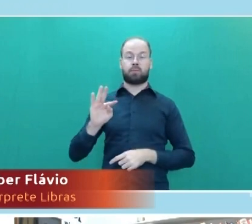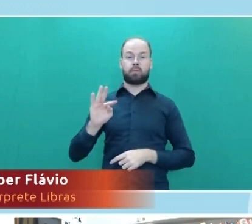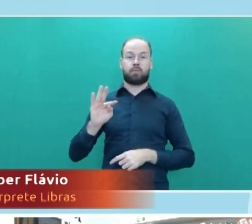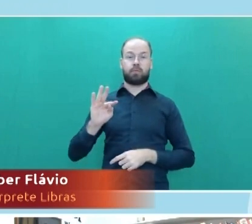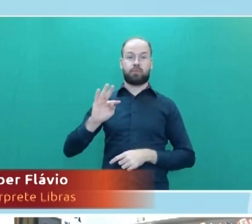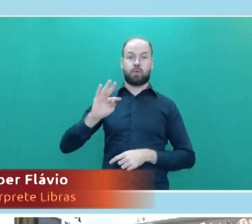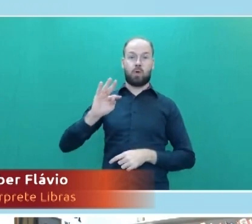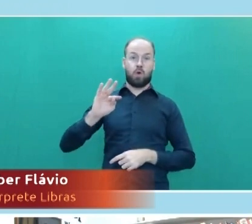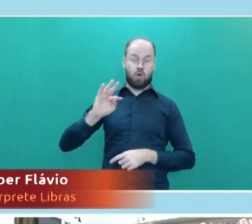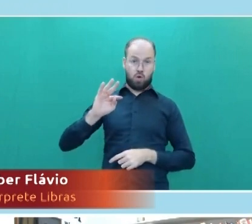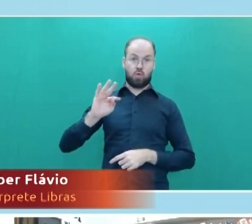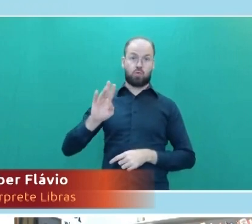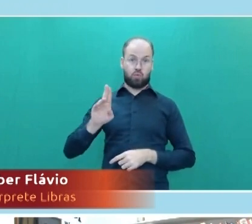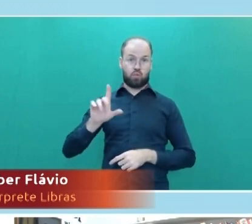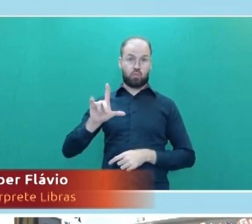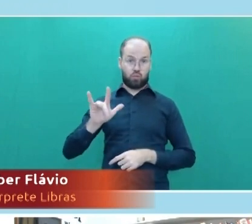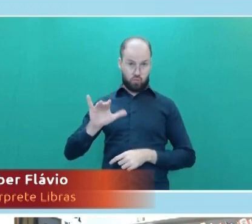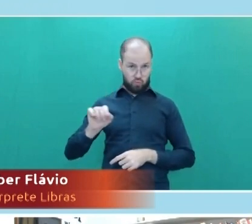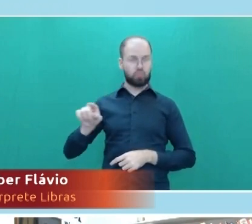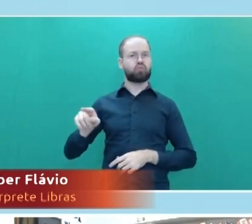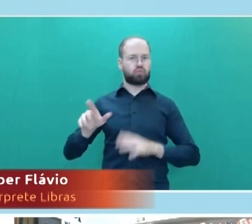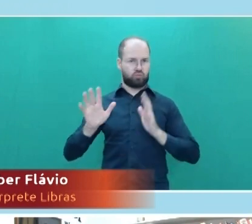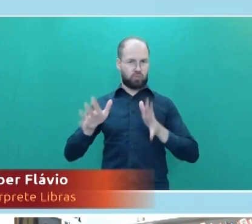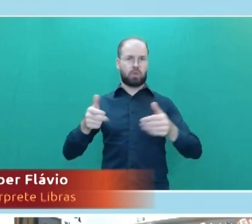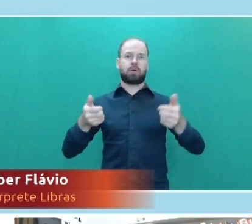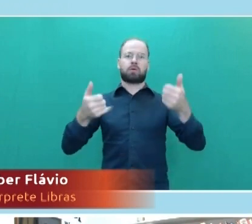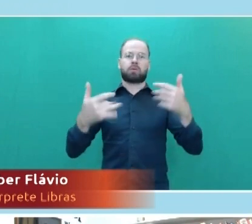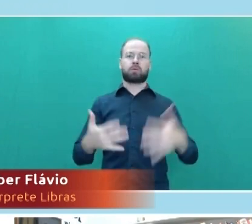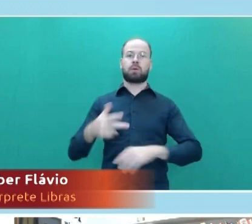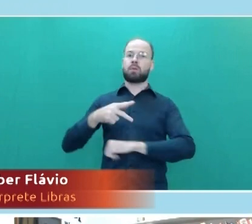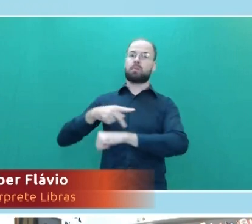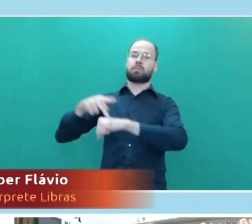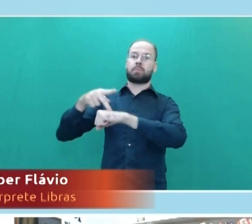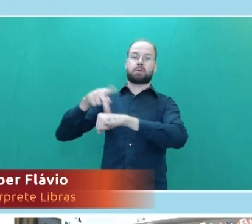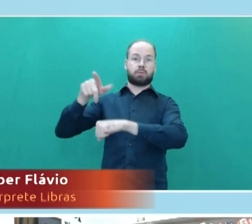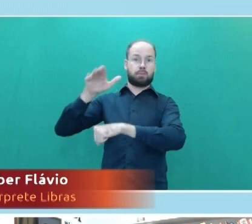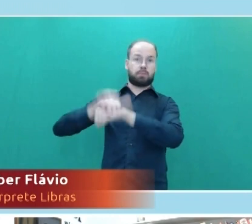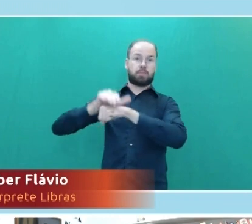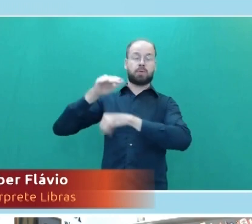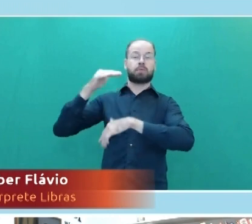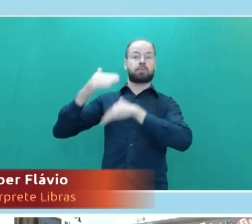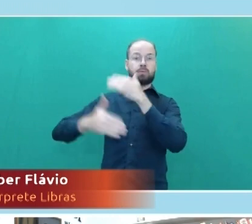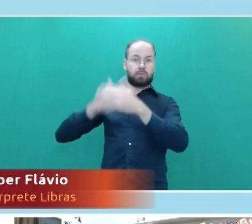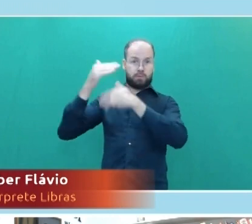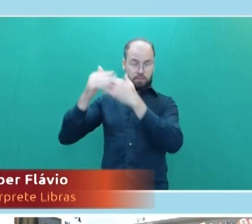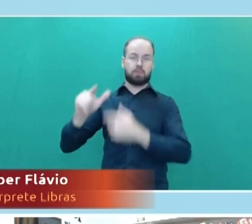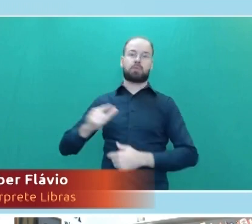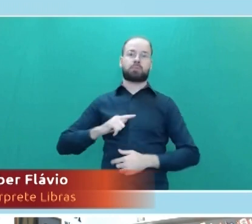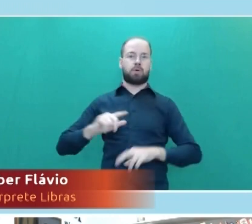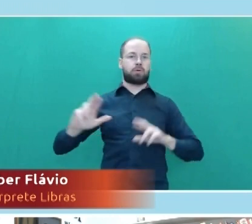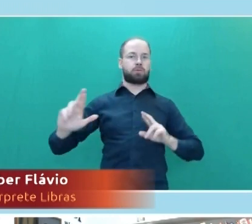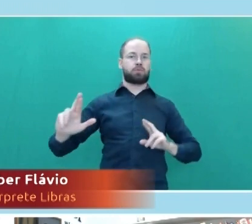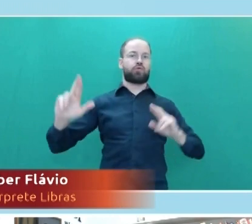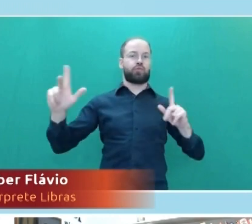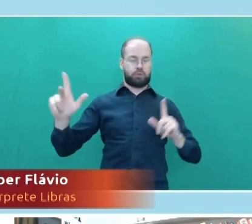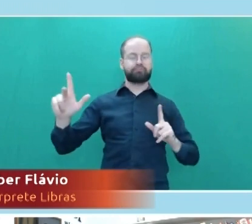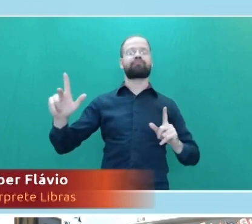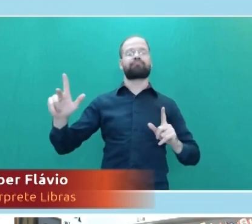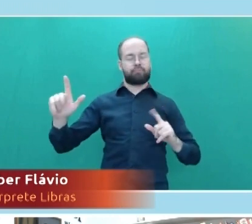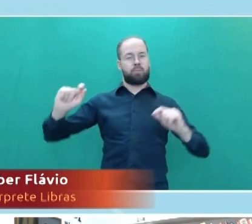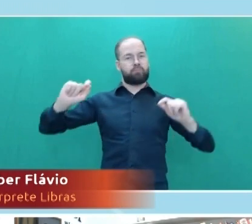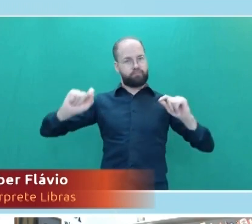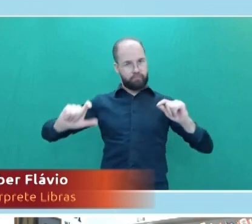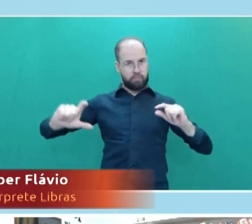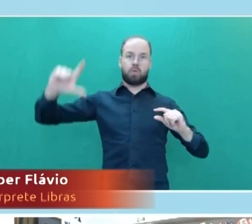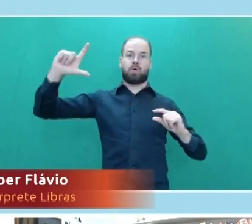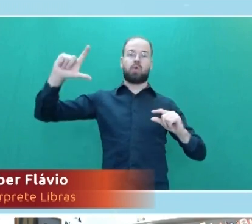juiz Túlio destacou que nos países mais desenvolvidos há uma diferença muito gritante em relação a